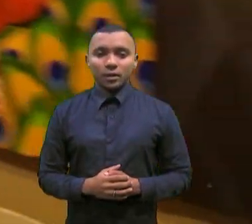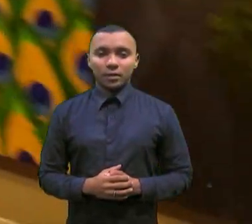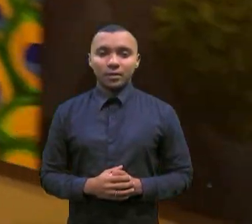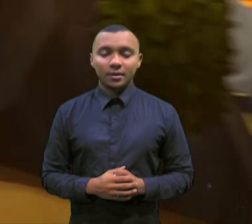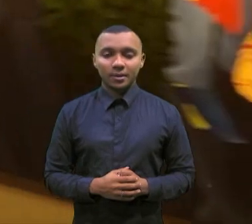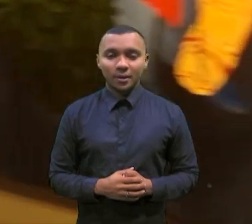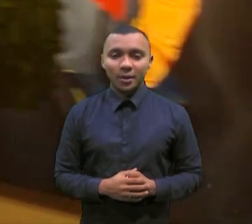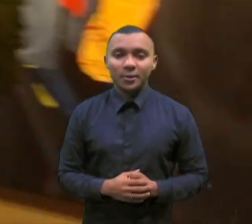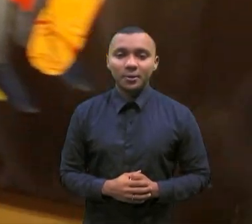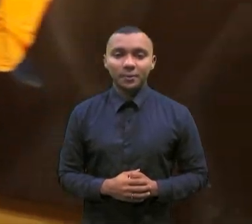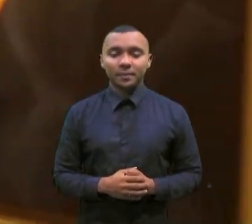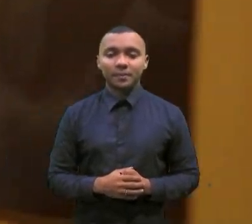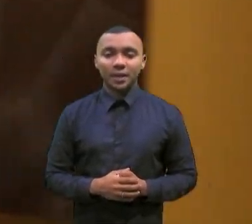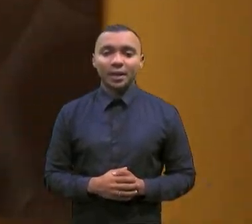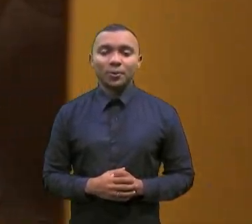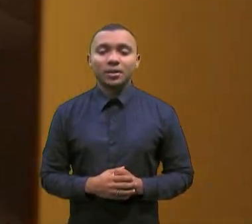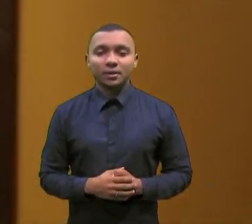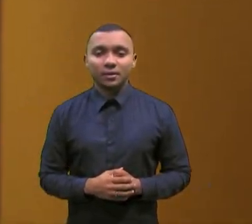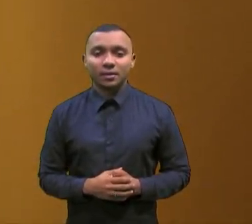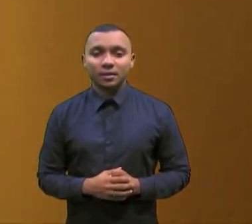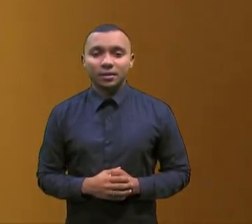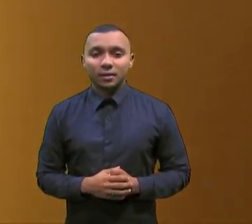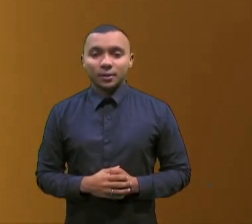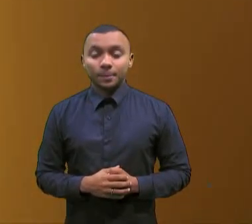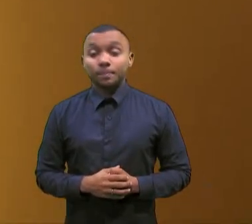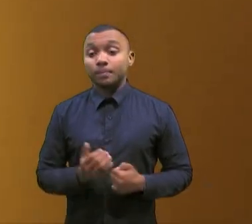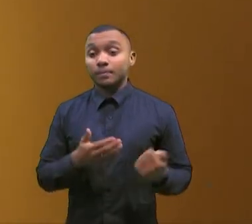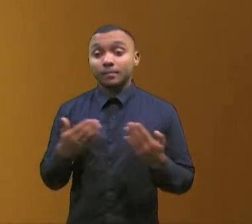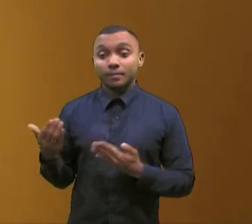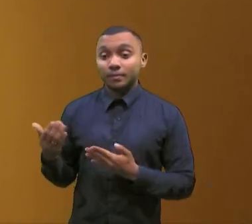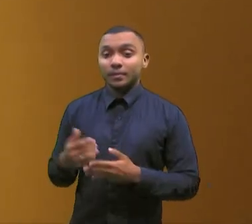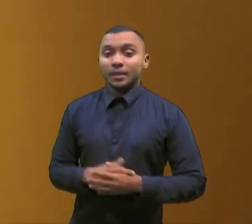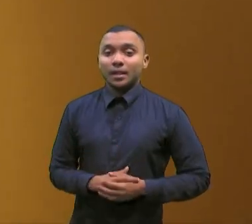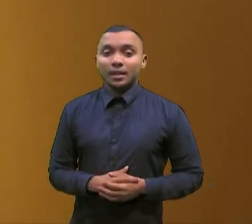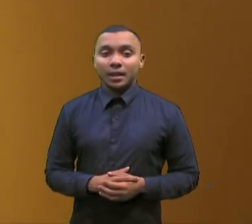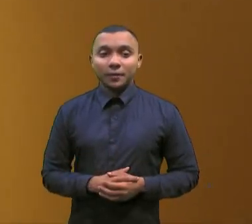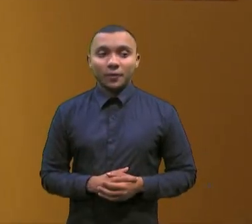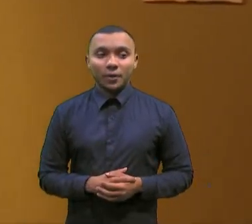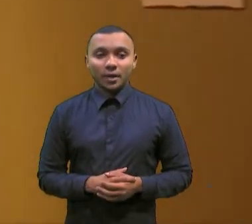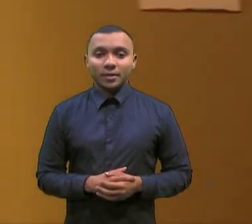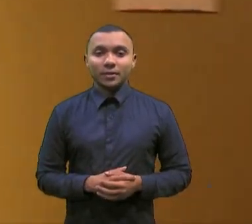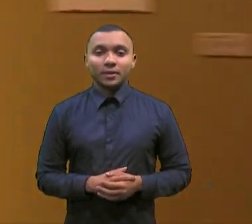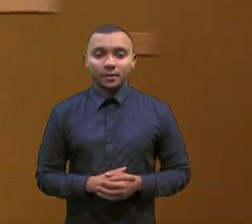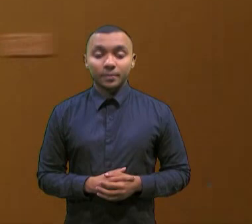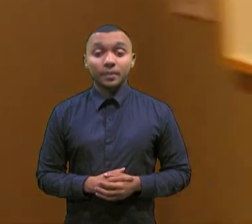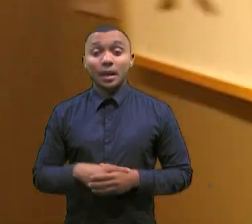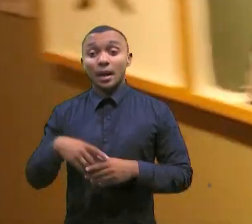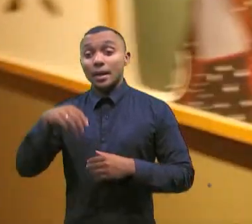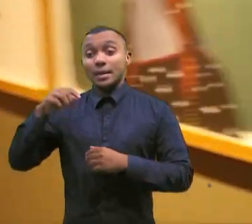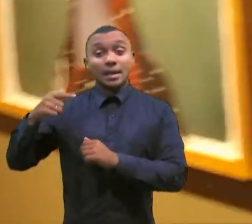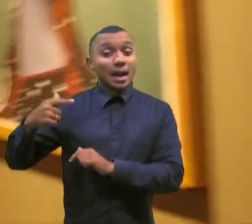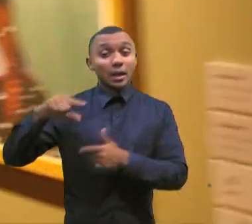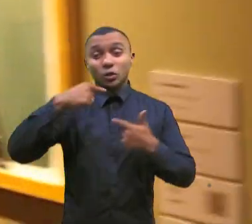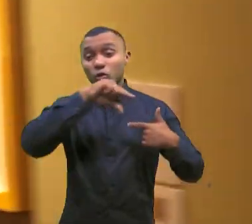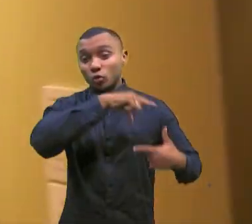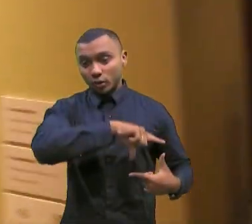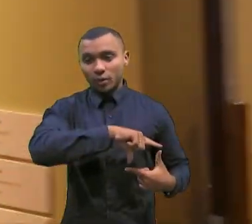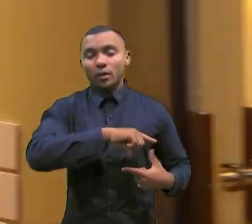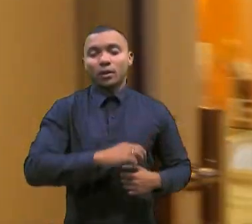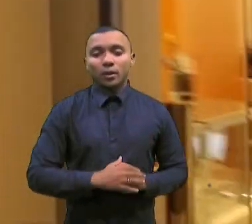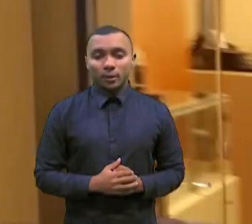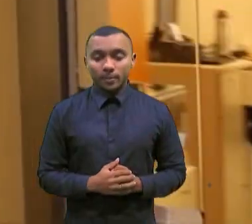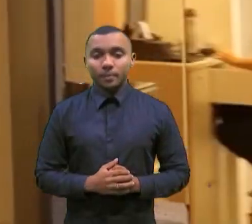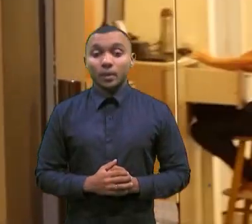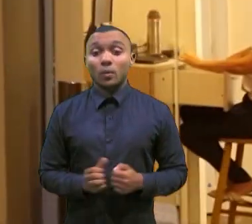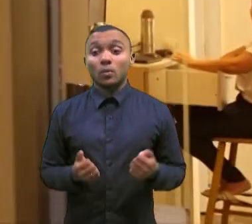tá aqui, assim como esse trabalho aqui do Fluxo Marginal, né? Por que tradições revisitadas? Porque ele pega, por